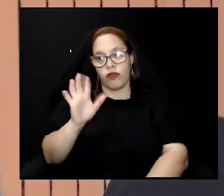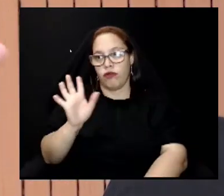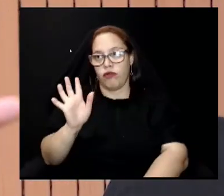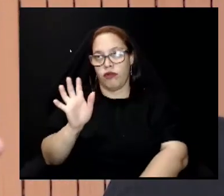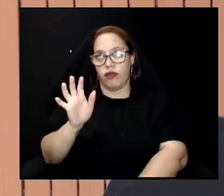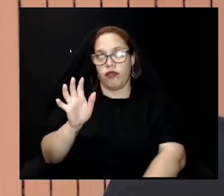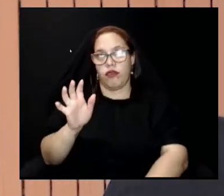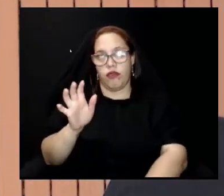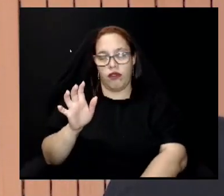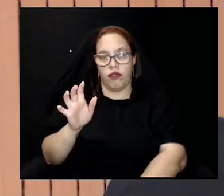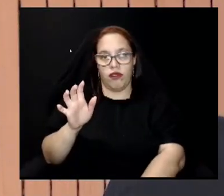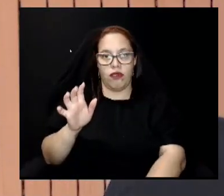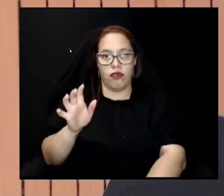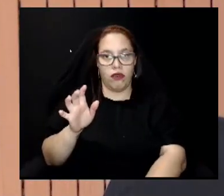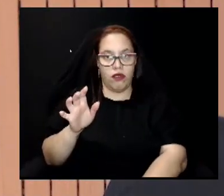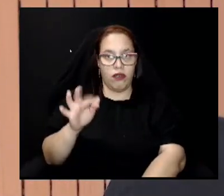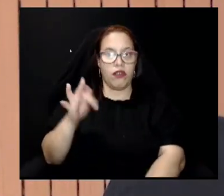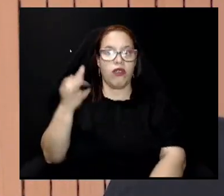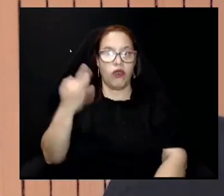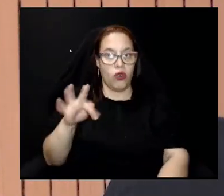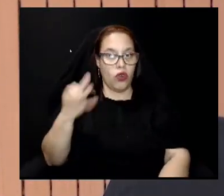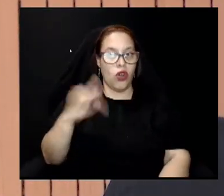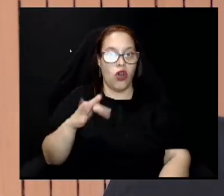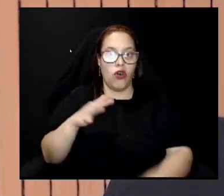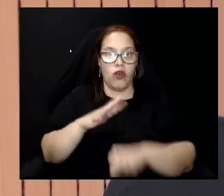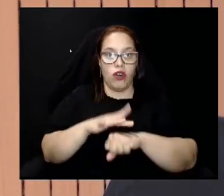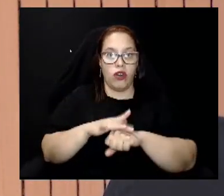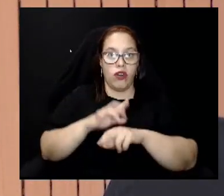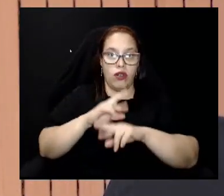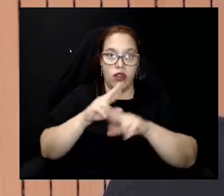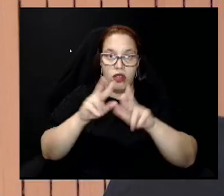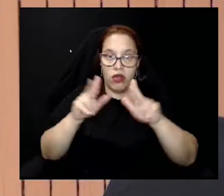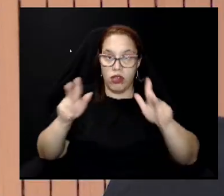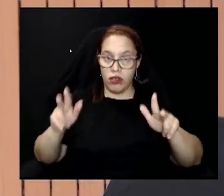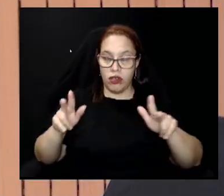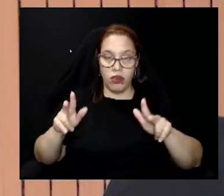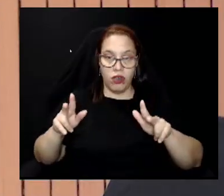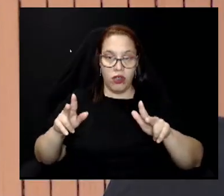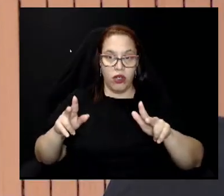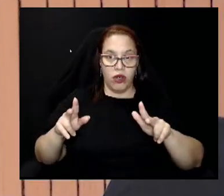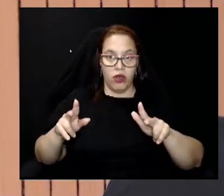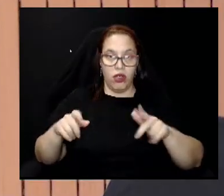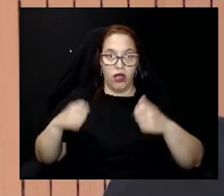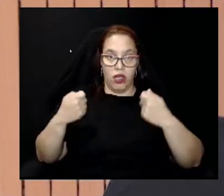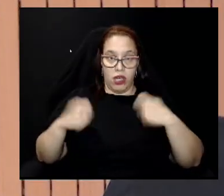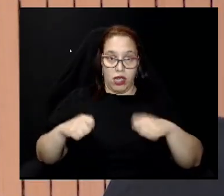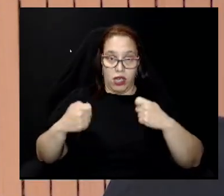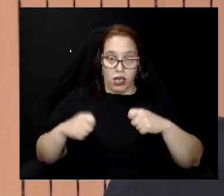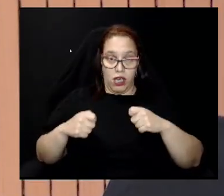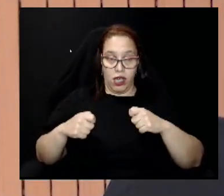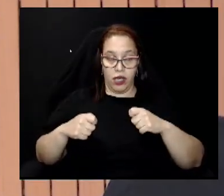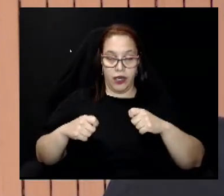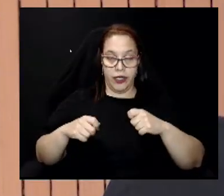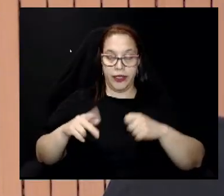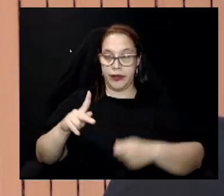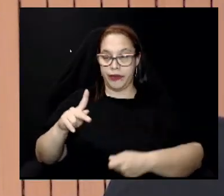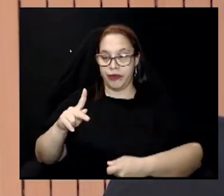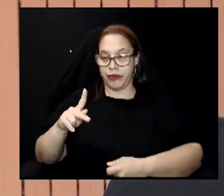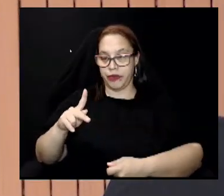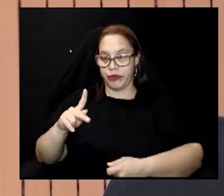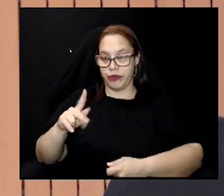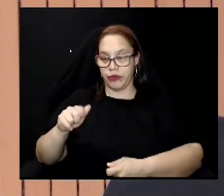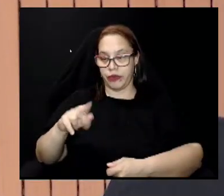Os pacientes sofrem com doenças diversas, mas a gente precisa tirar esse paradigma de que câncer é